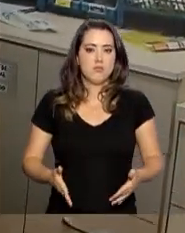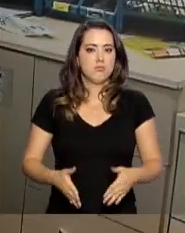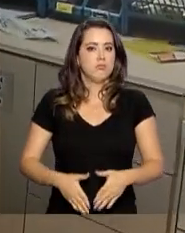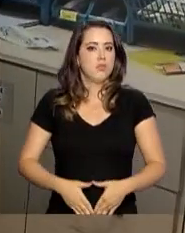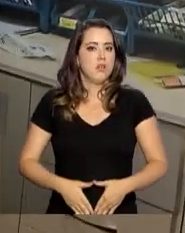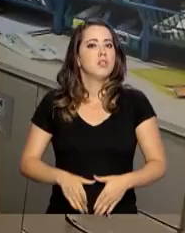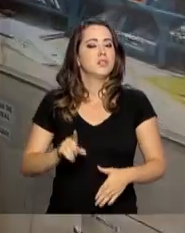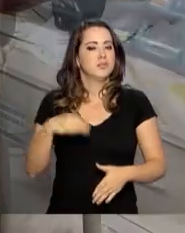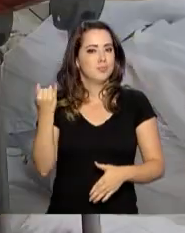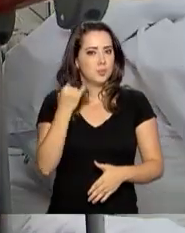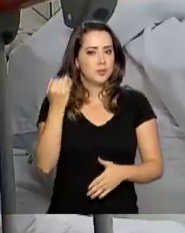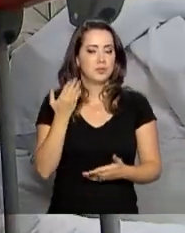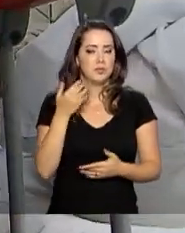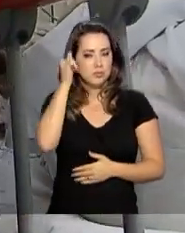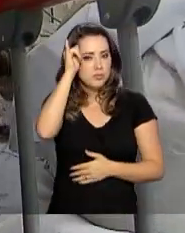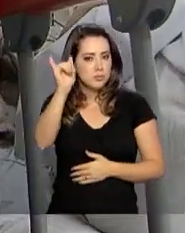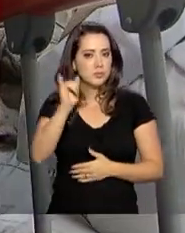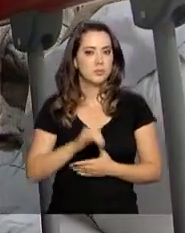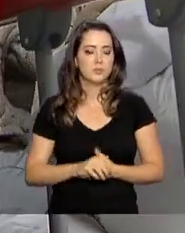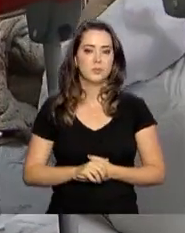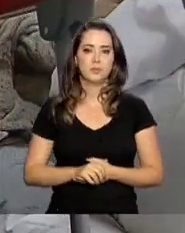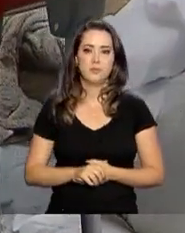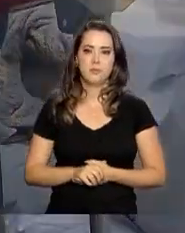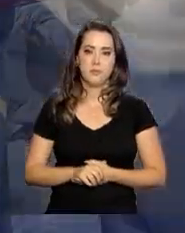muito agressiva né